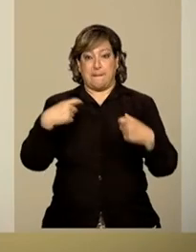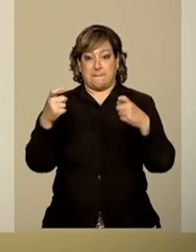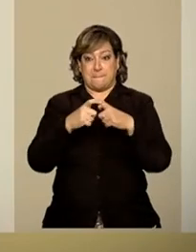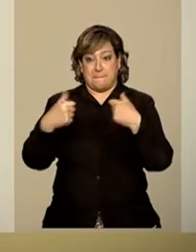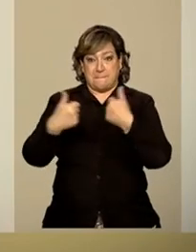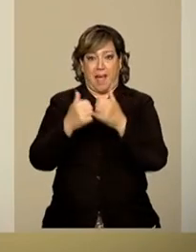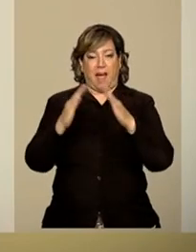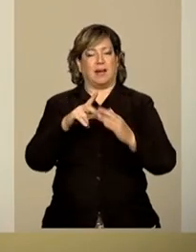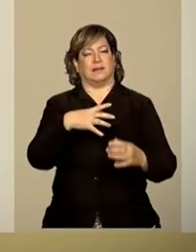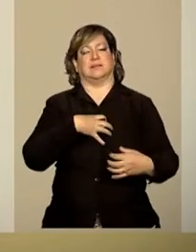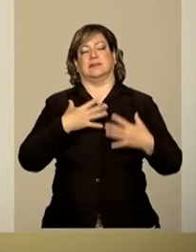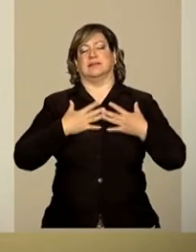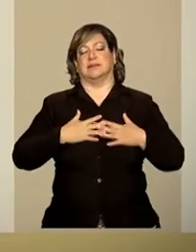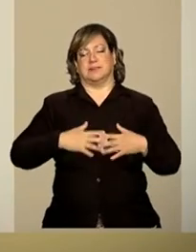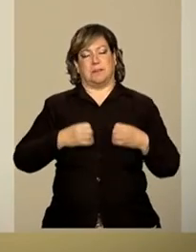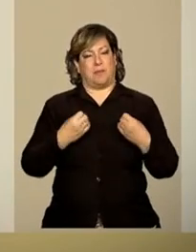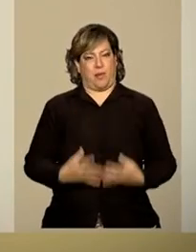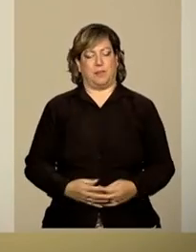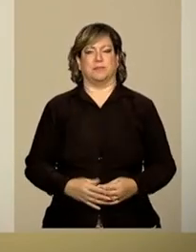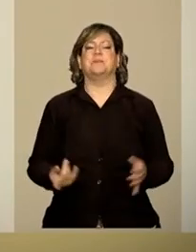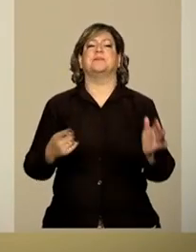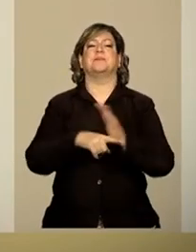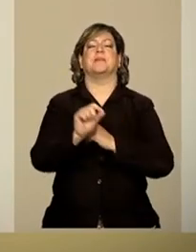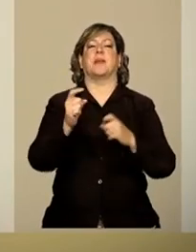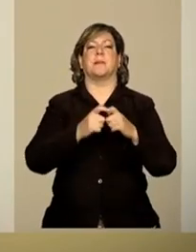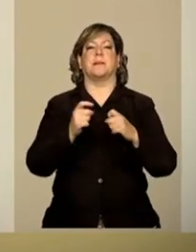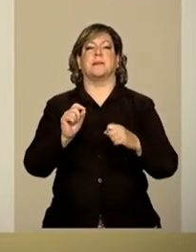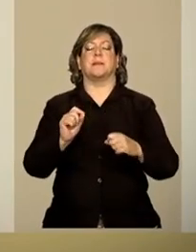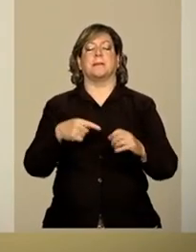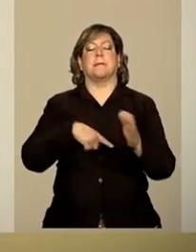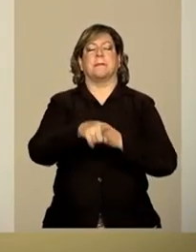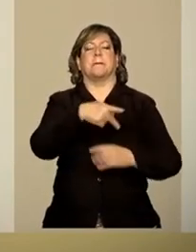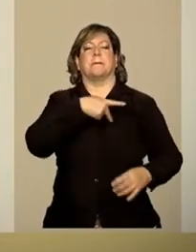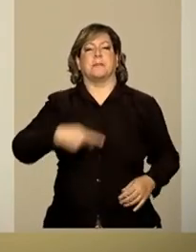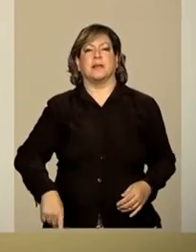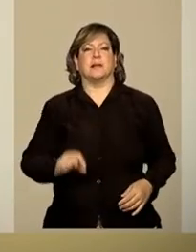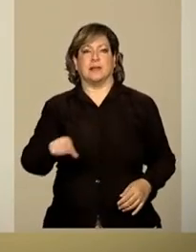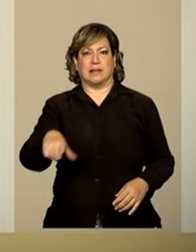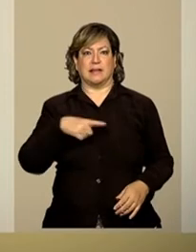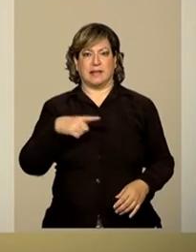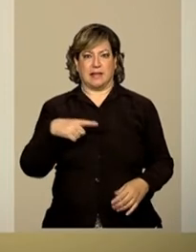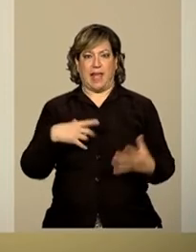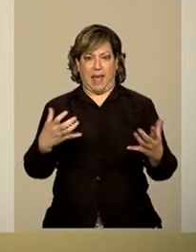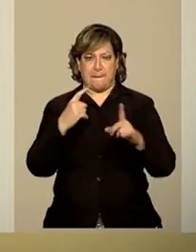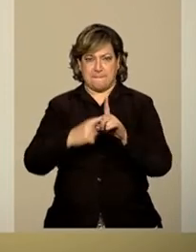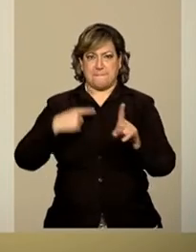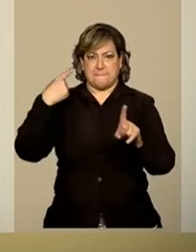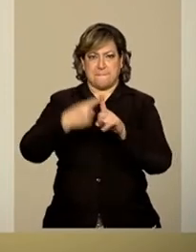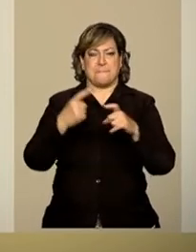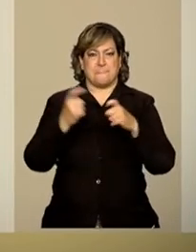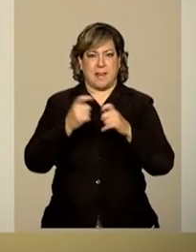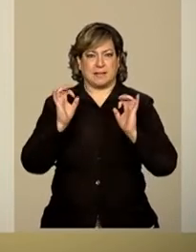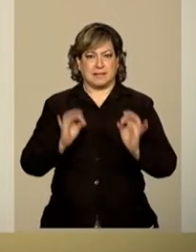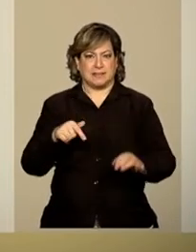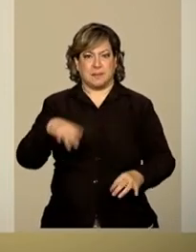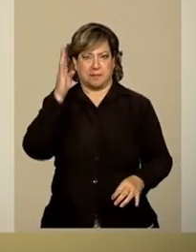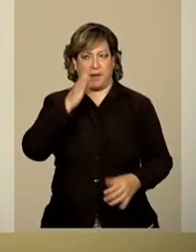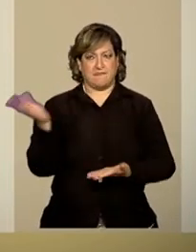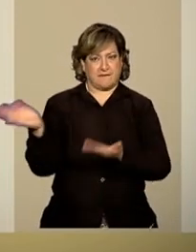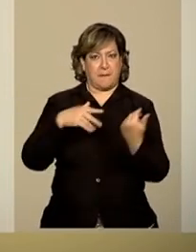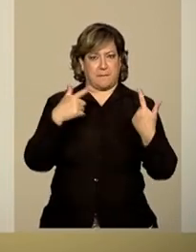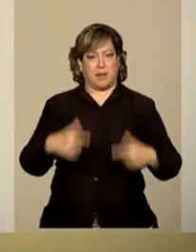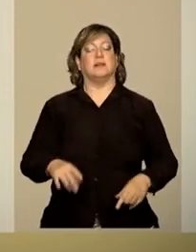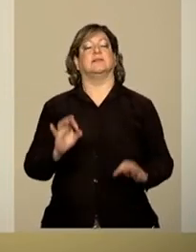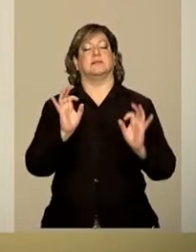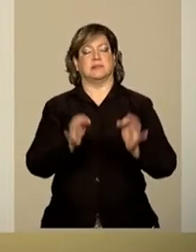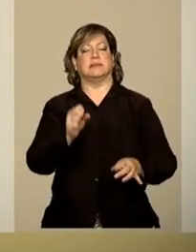tamanho no programa Mais Médicos tem proposta para aumentar a formação de médicos no Brasil não é olha Luciano tem se nós vamos